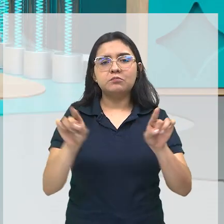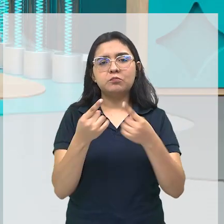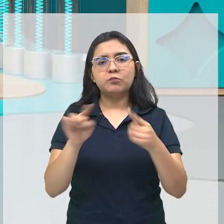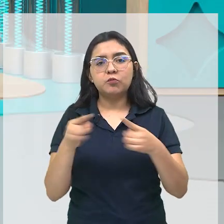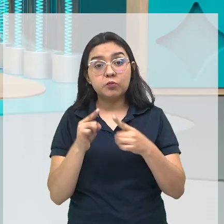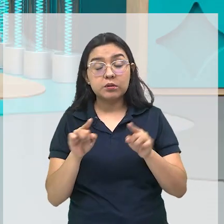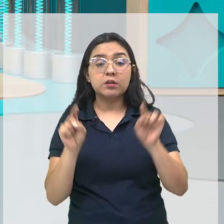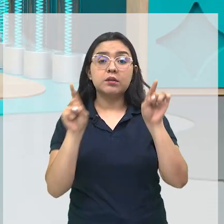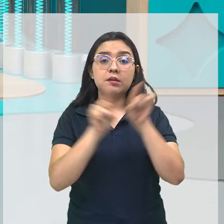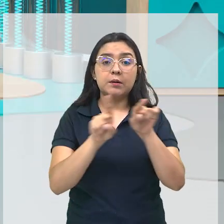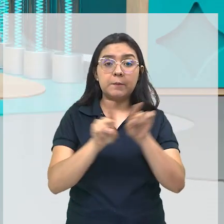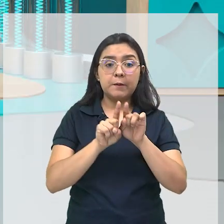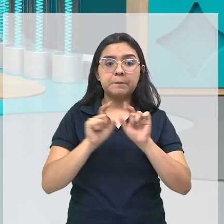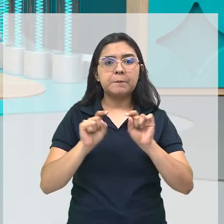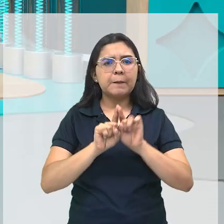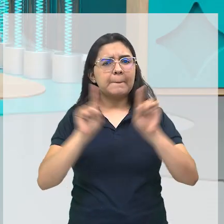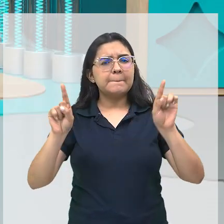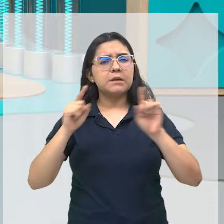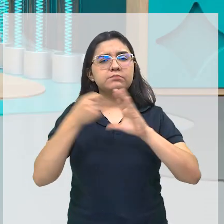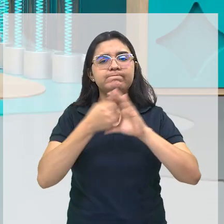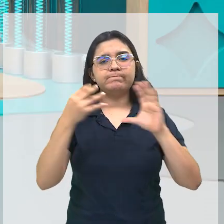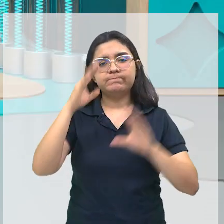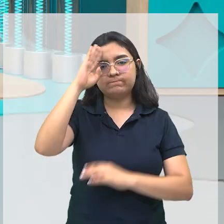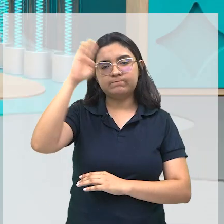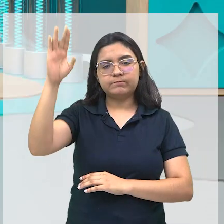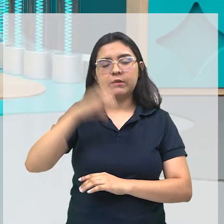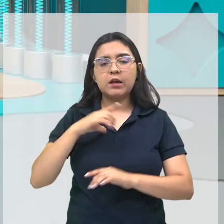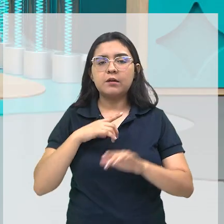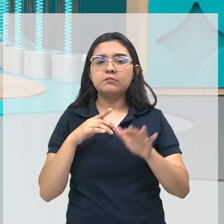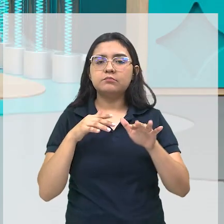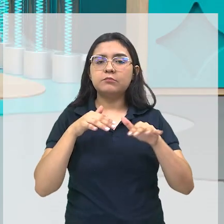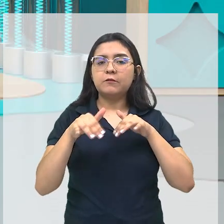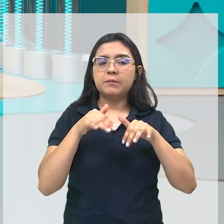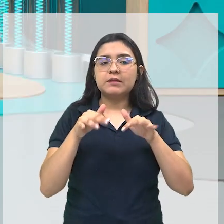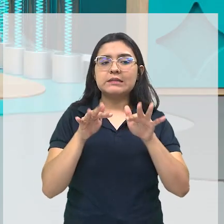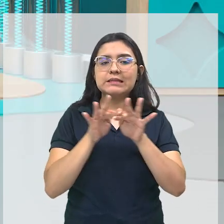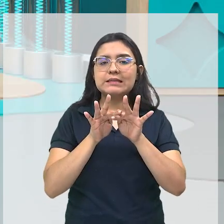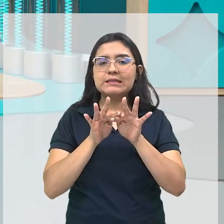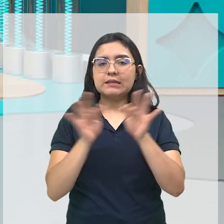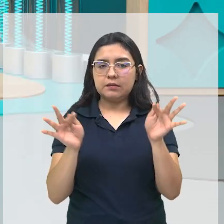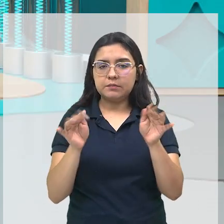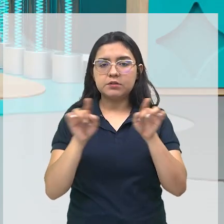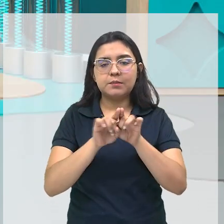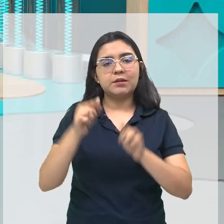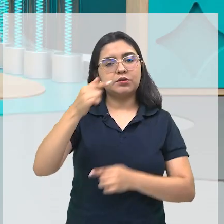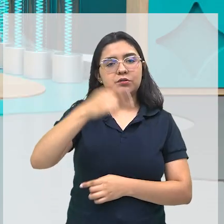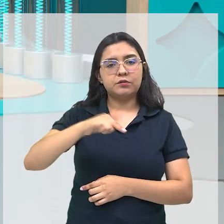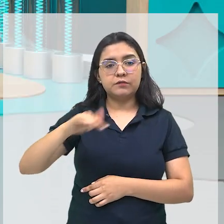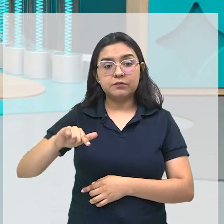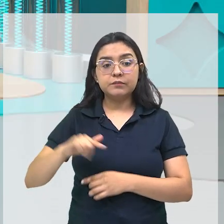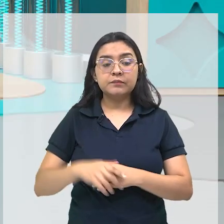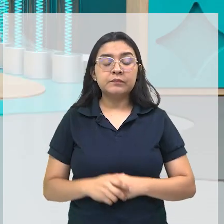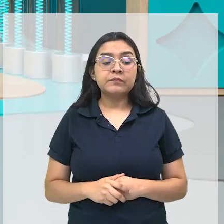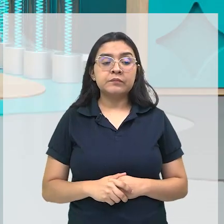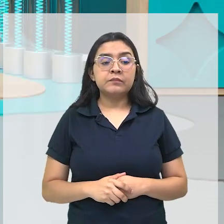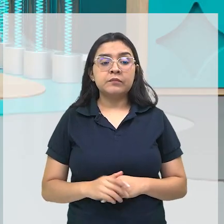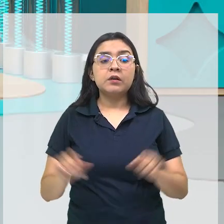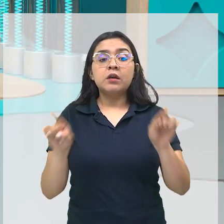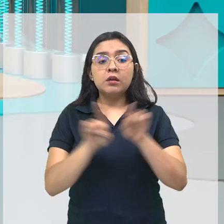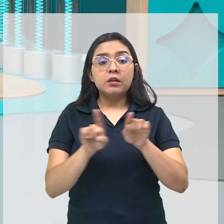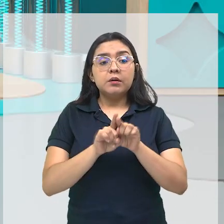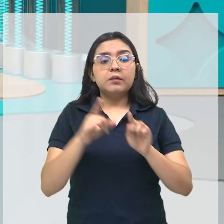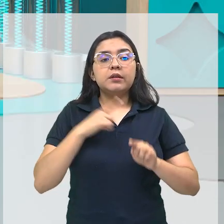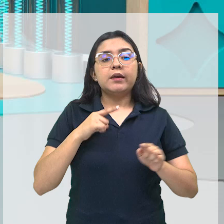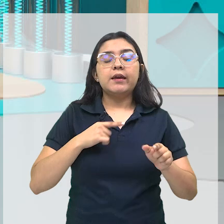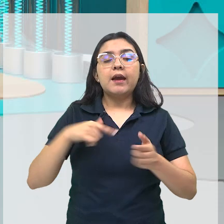música, mas a característica principal, movimentos simples e repetitivos. A gente tem também, nesse período,